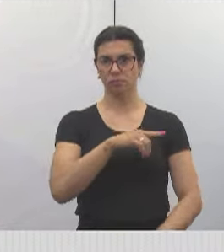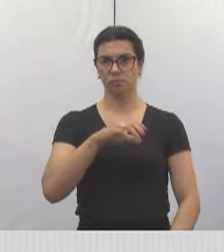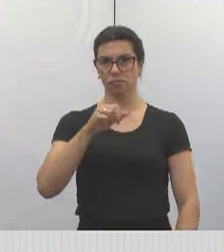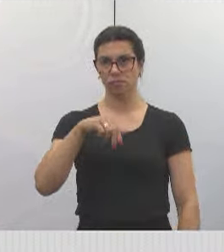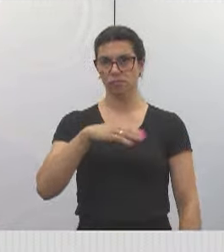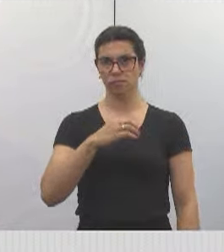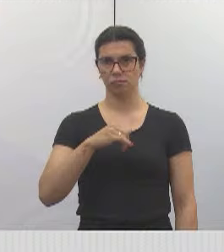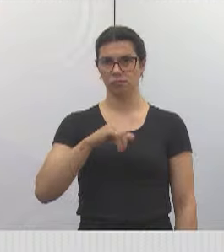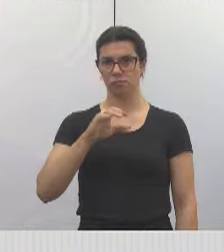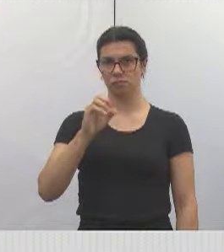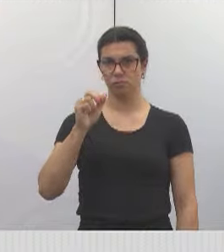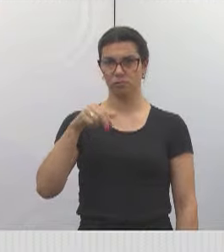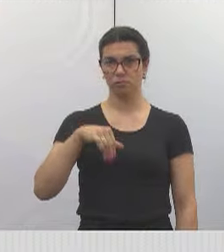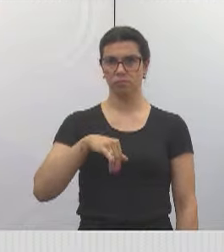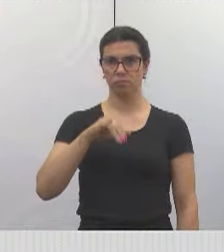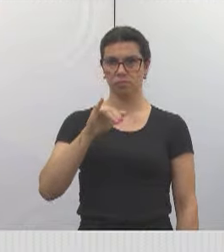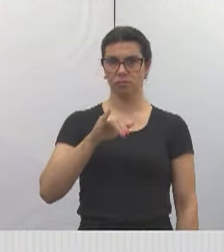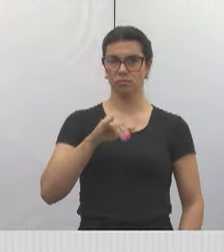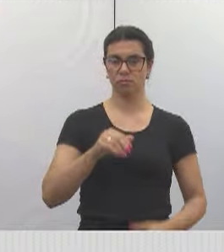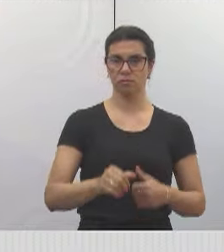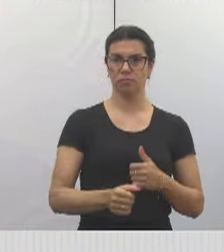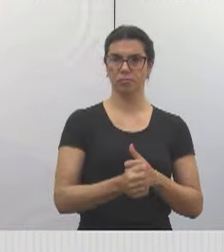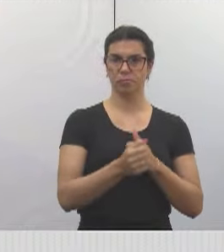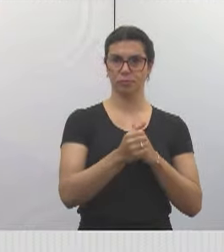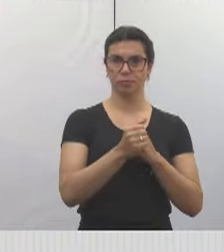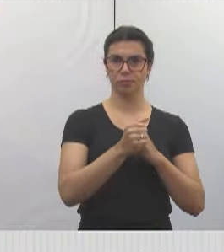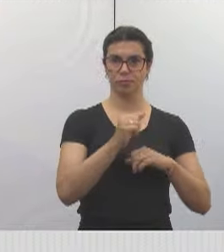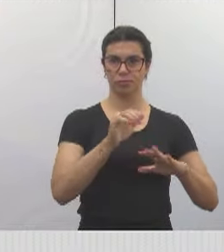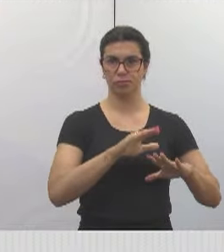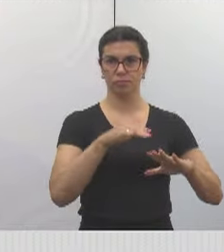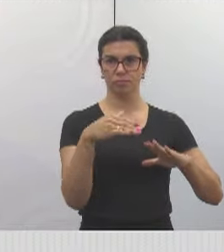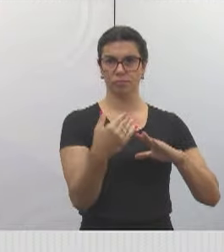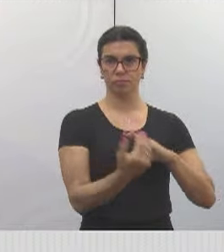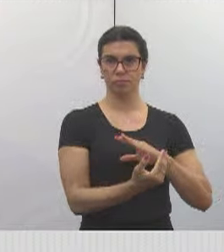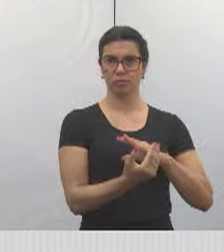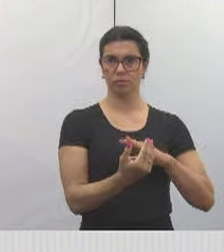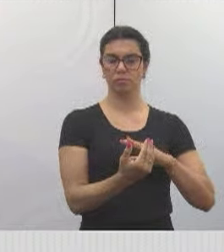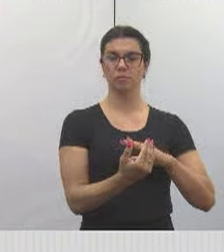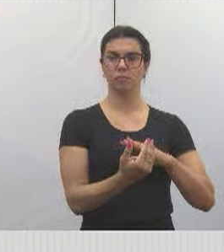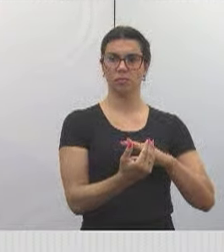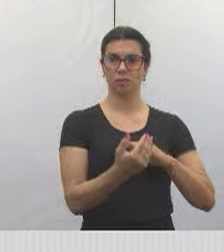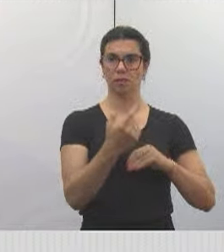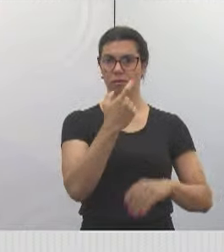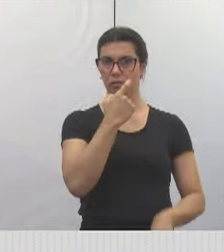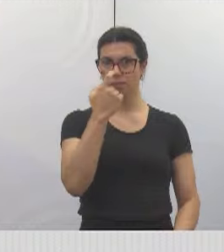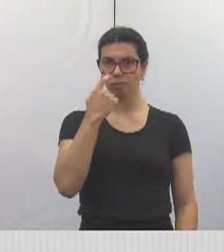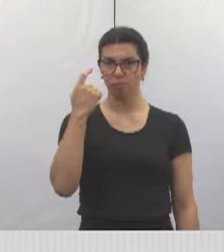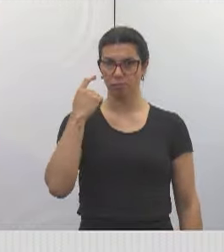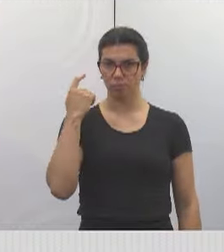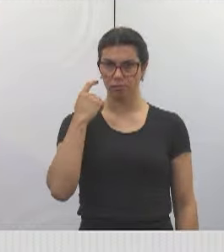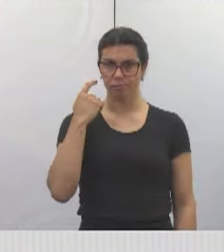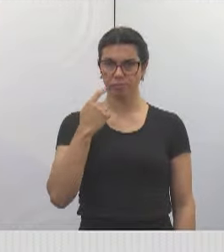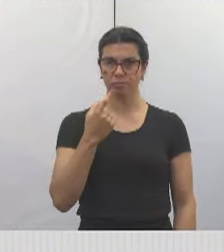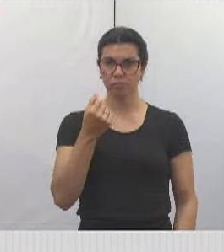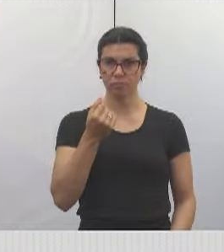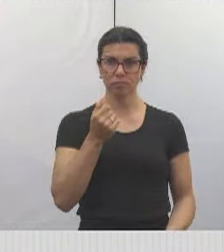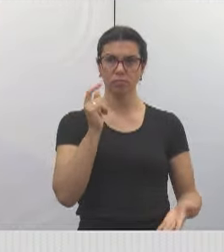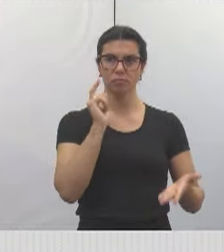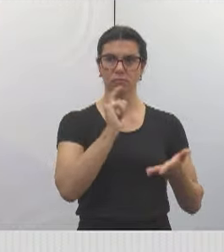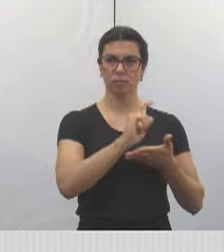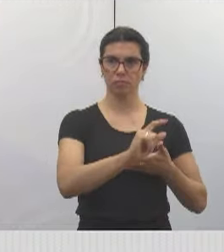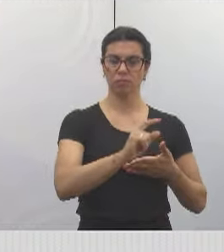Lencioni de Toledo. Acesso para o Parque Meia Lua. Emenda